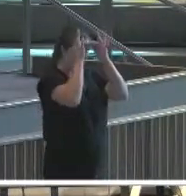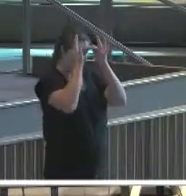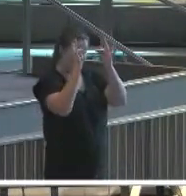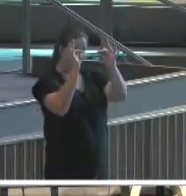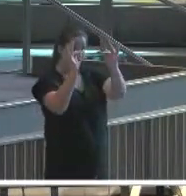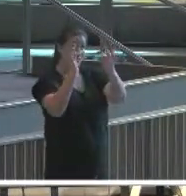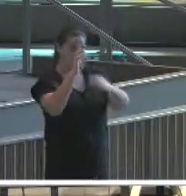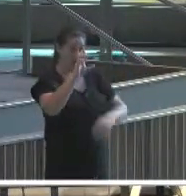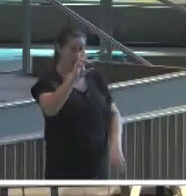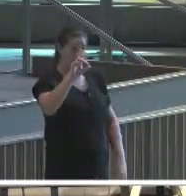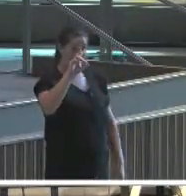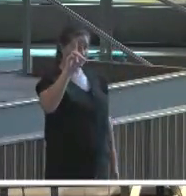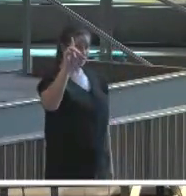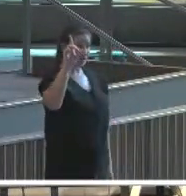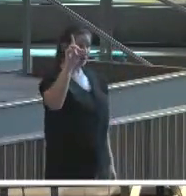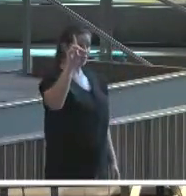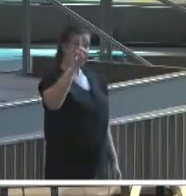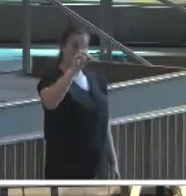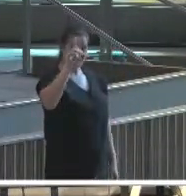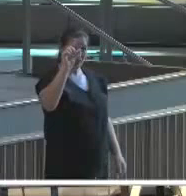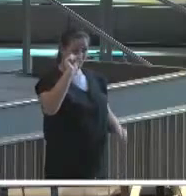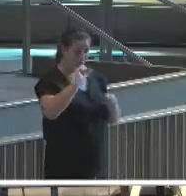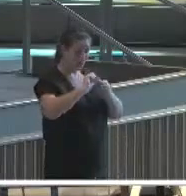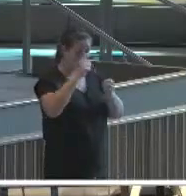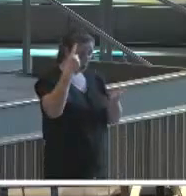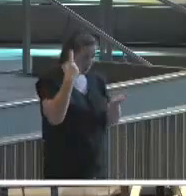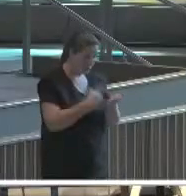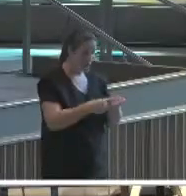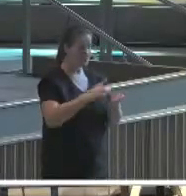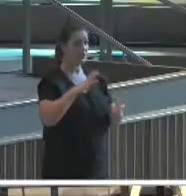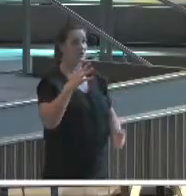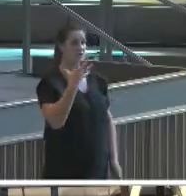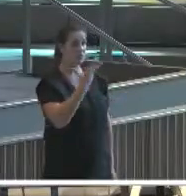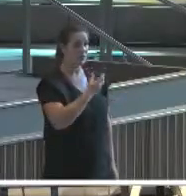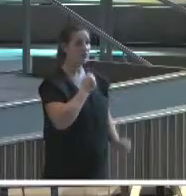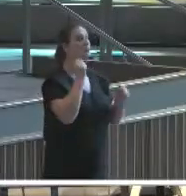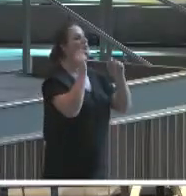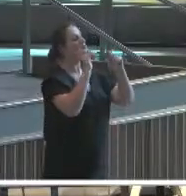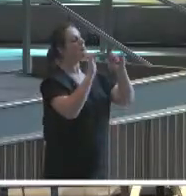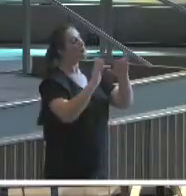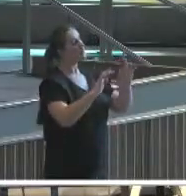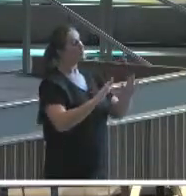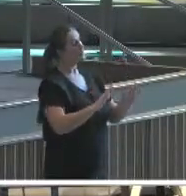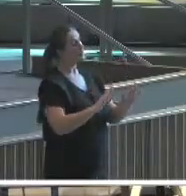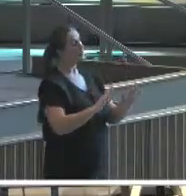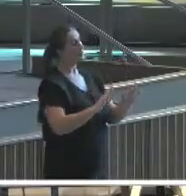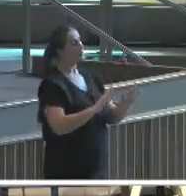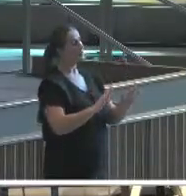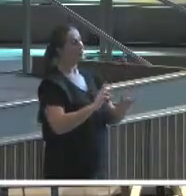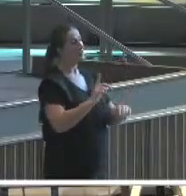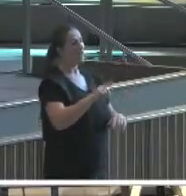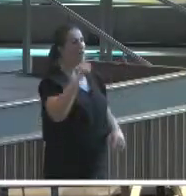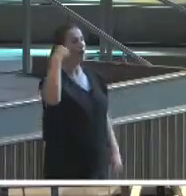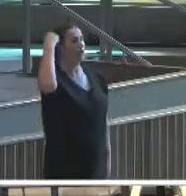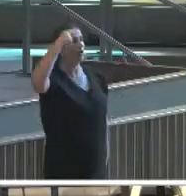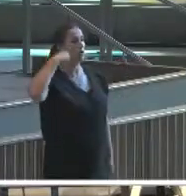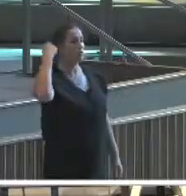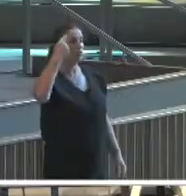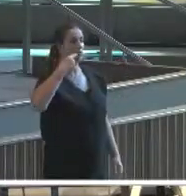com esse Deus que fez conosco um pacto de salvação e bênção, é uma grande loucura,